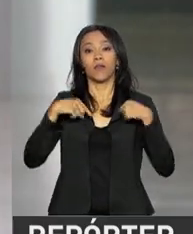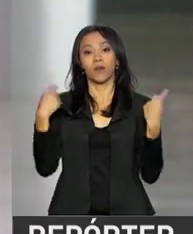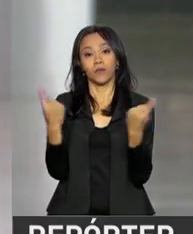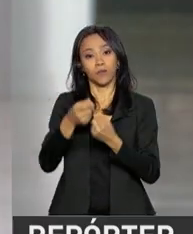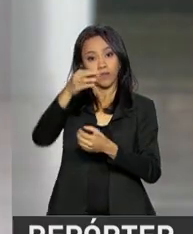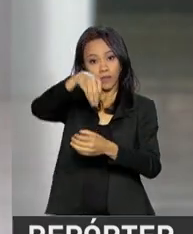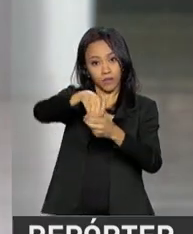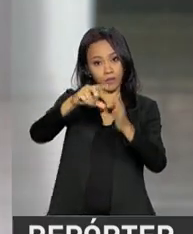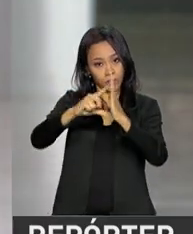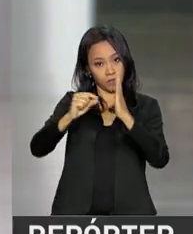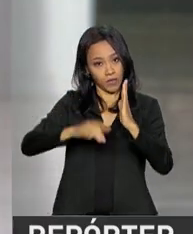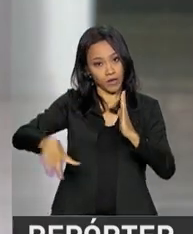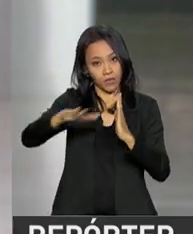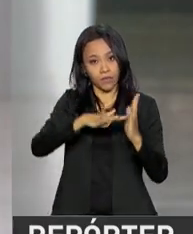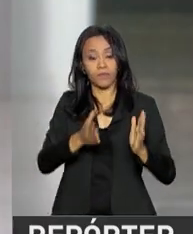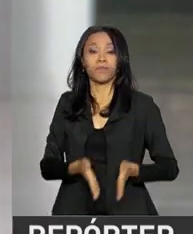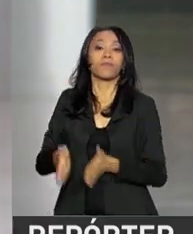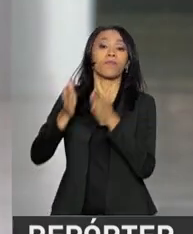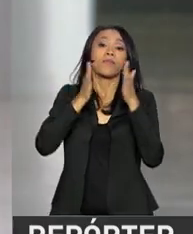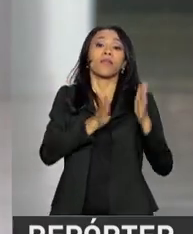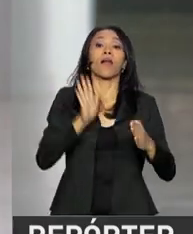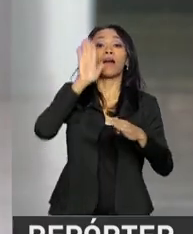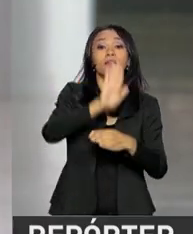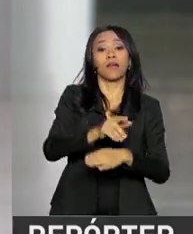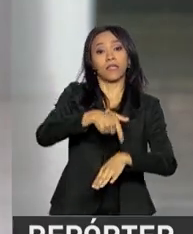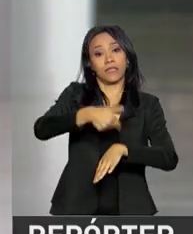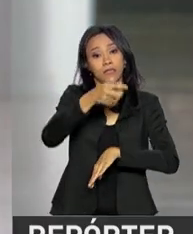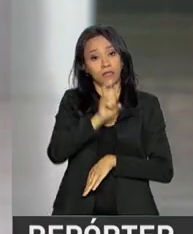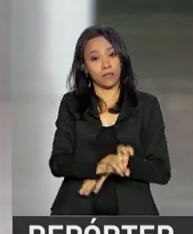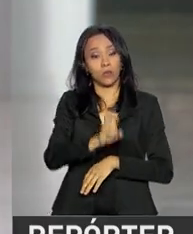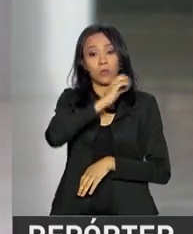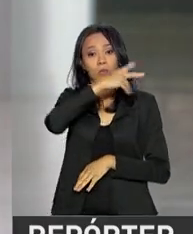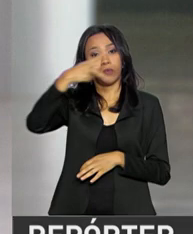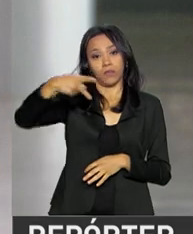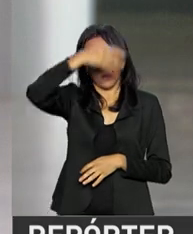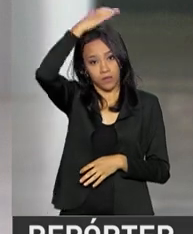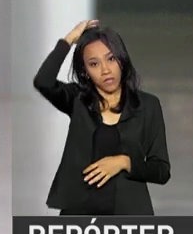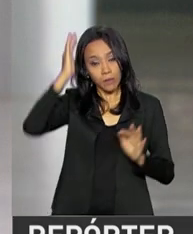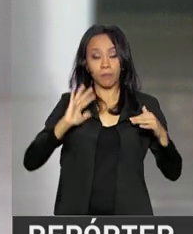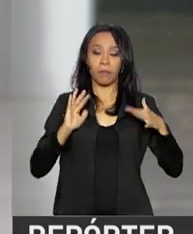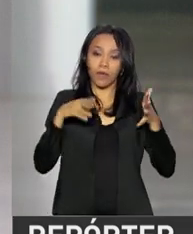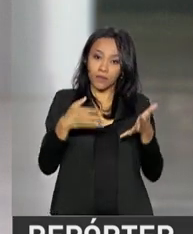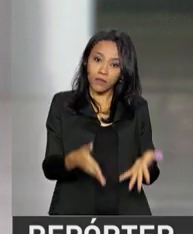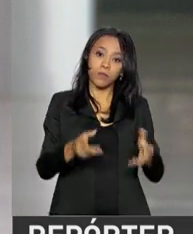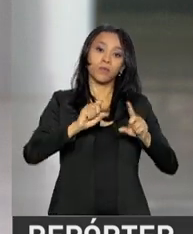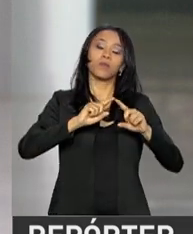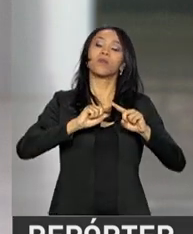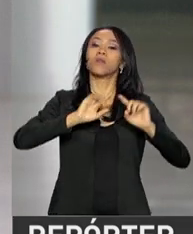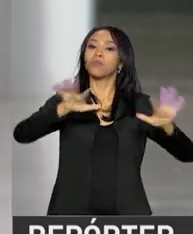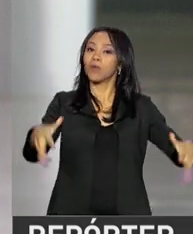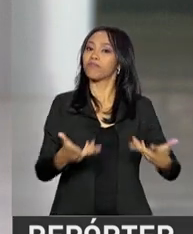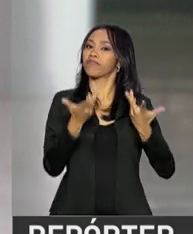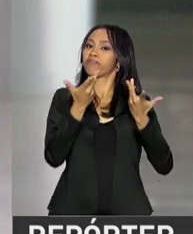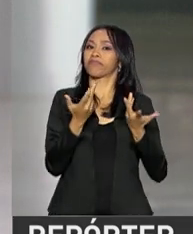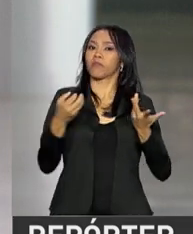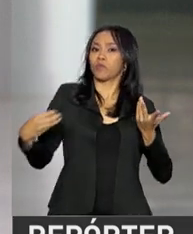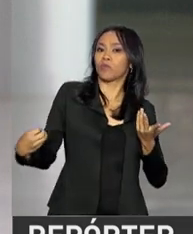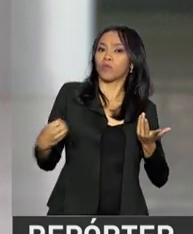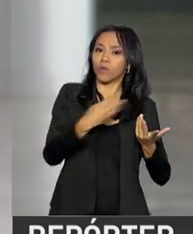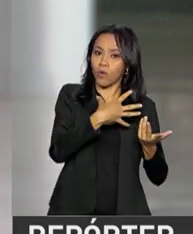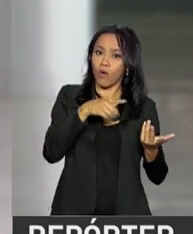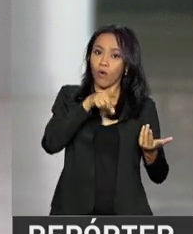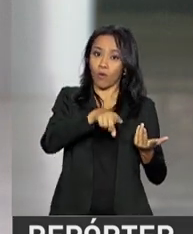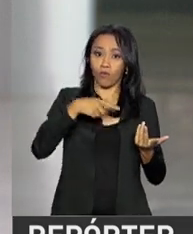palácio do planalto à tarde às 5 da tarde o presidente participa da sessão solene de posse dos novos dirigentes do tribunal